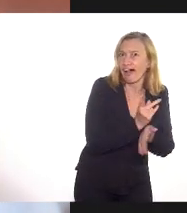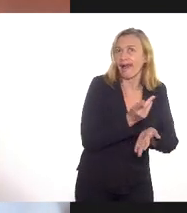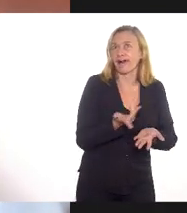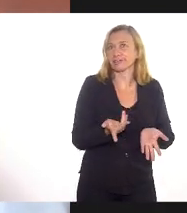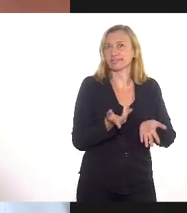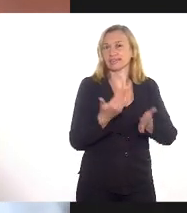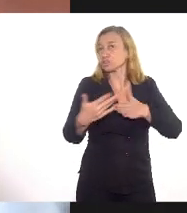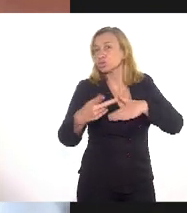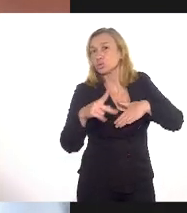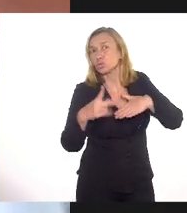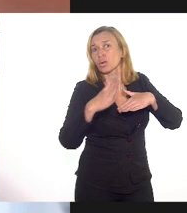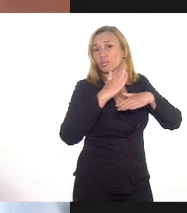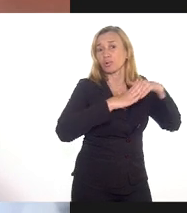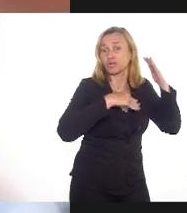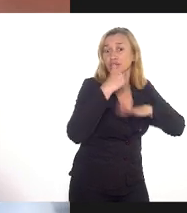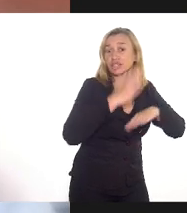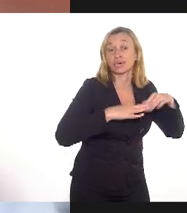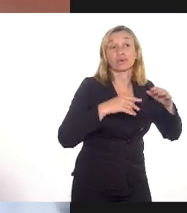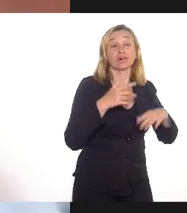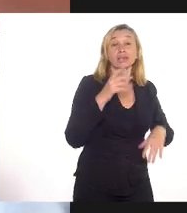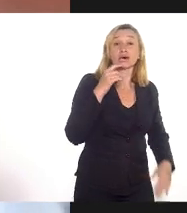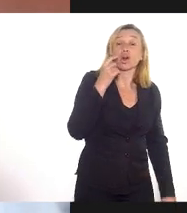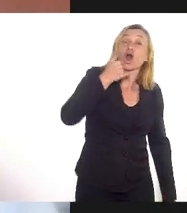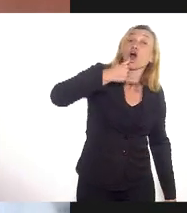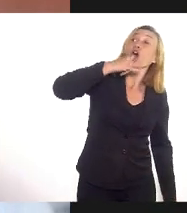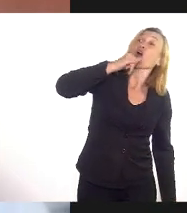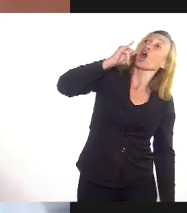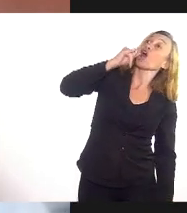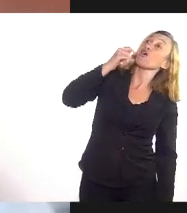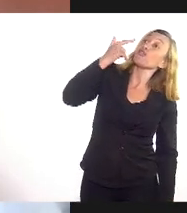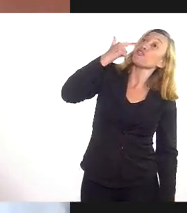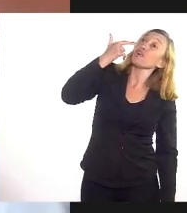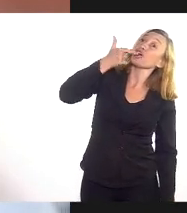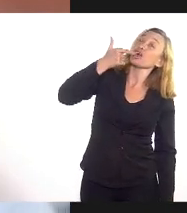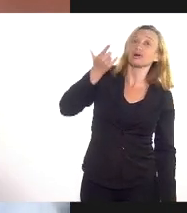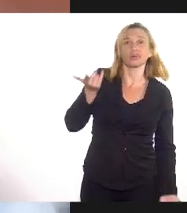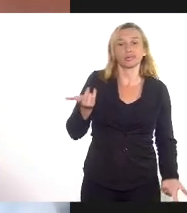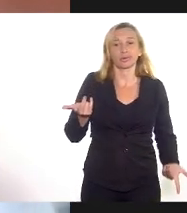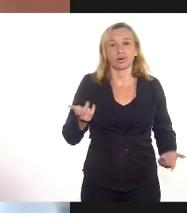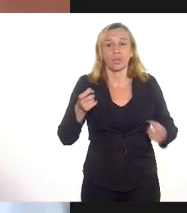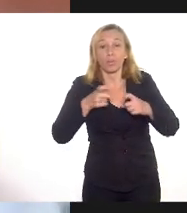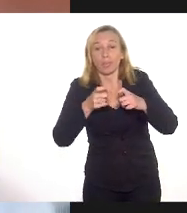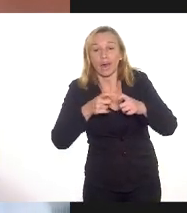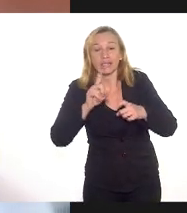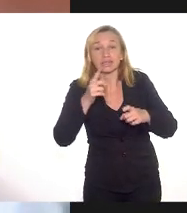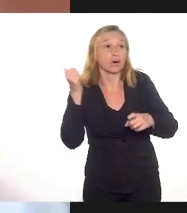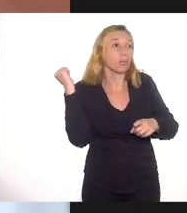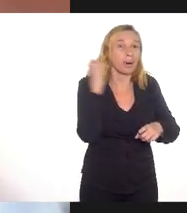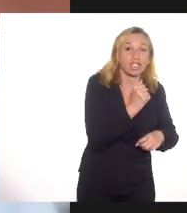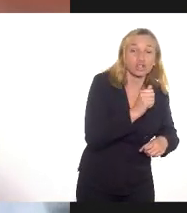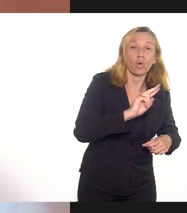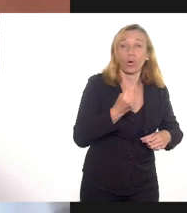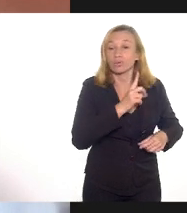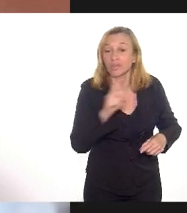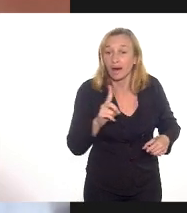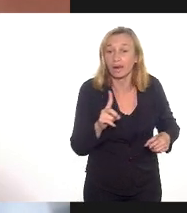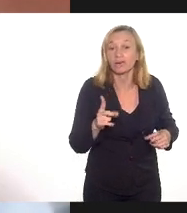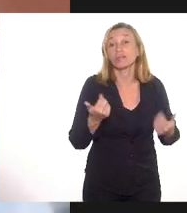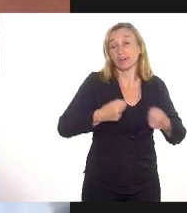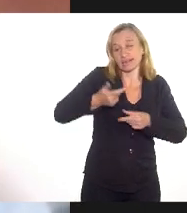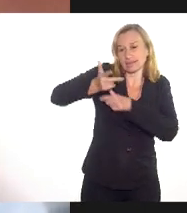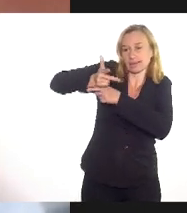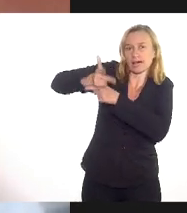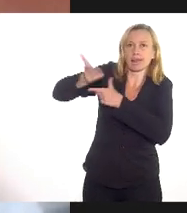na sua intervenção na boca do paciente. O médico, para ver se não matou, tem que ter a câmera